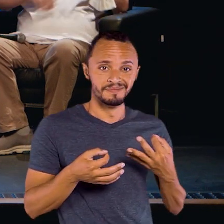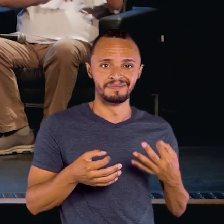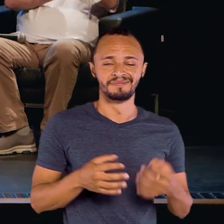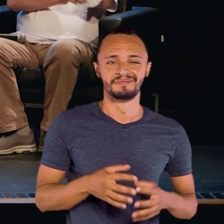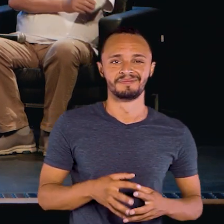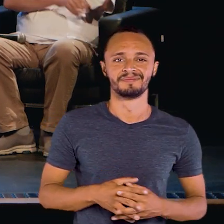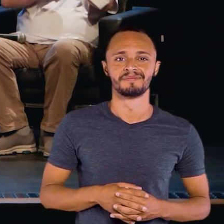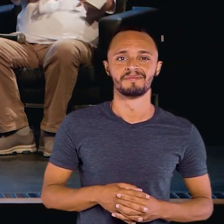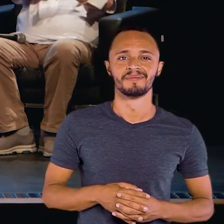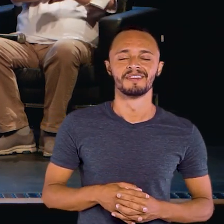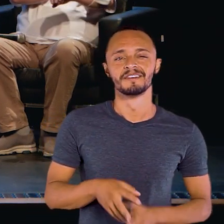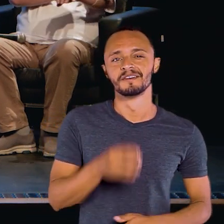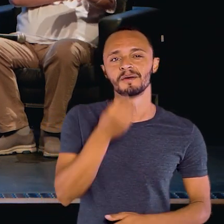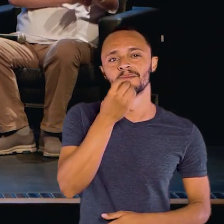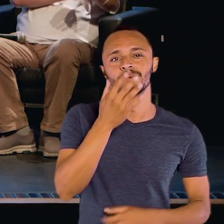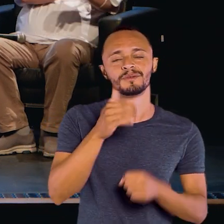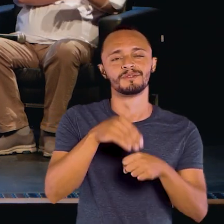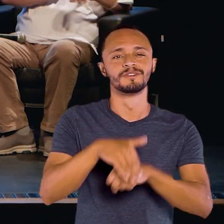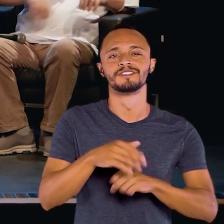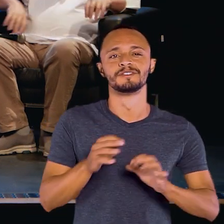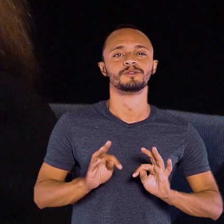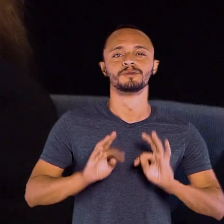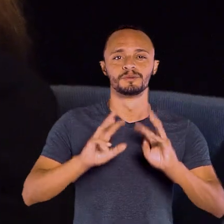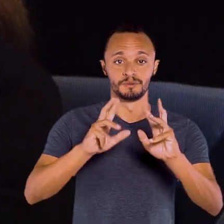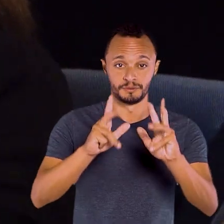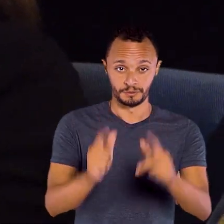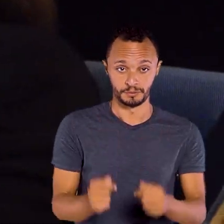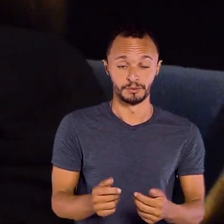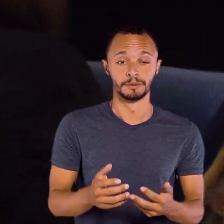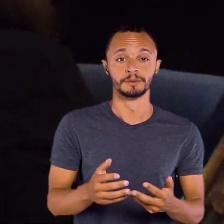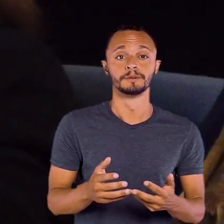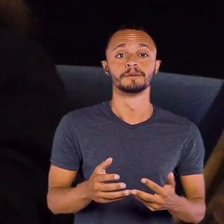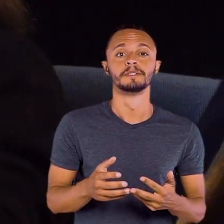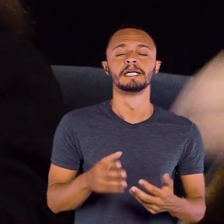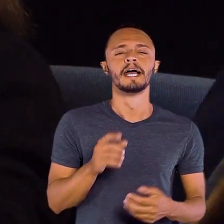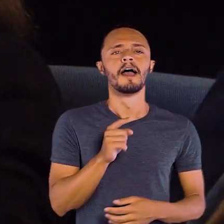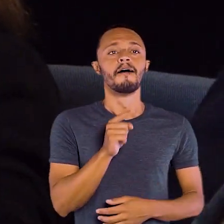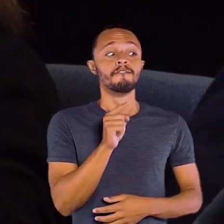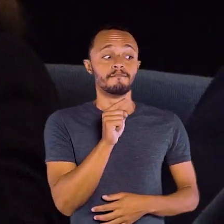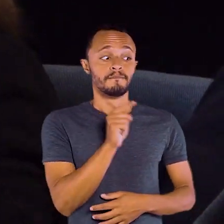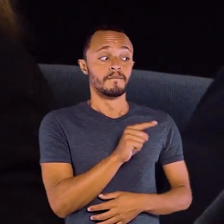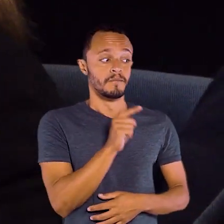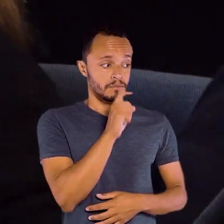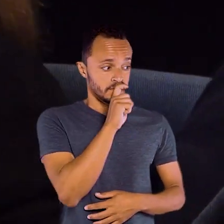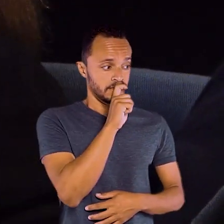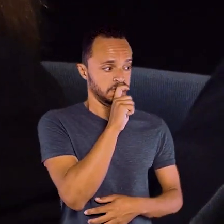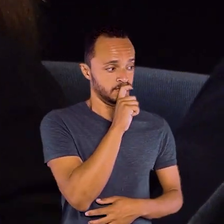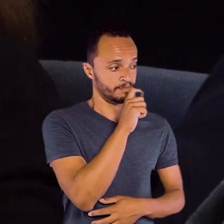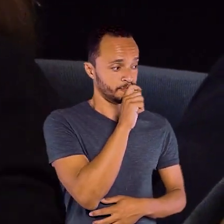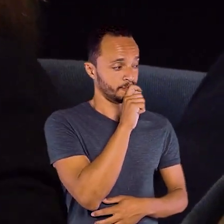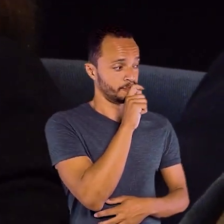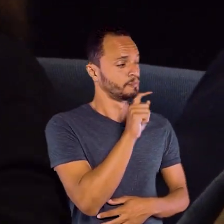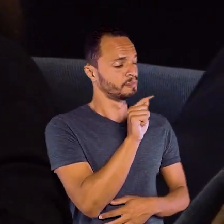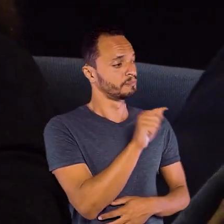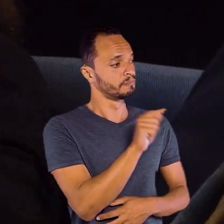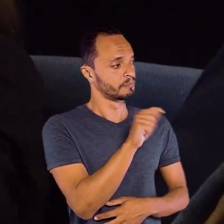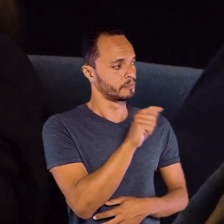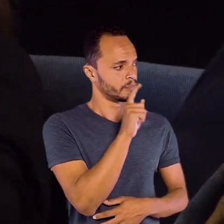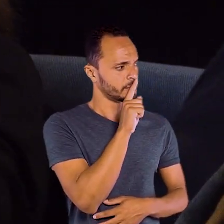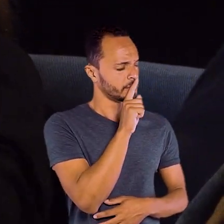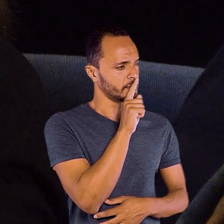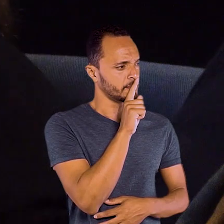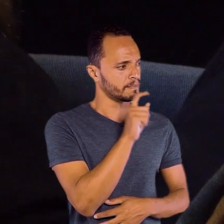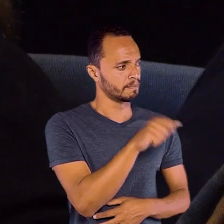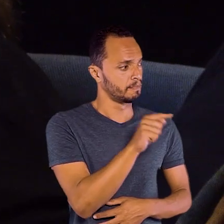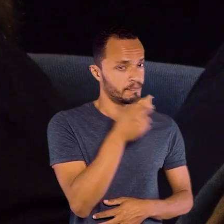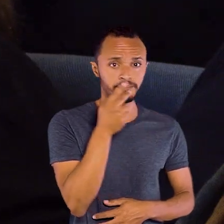Boa noite a todos. Você falou, era uma coisa que eu, quando li, eu estou lendo, não acabei ainda de ler,